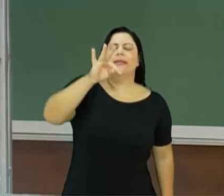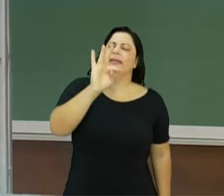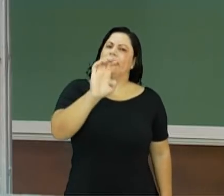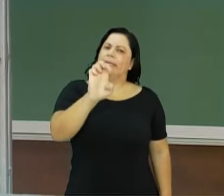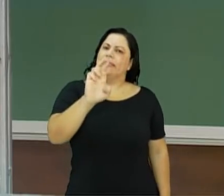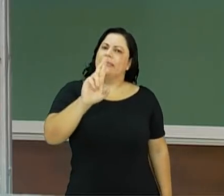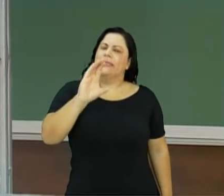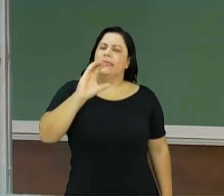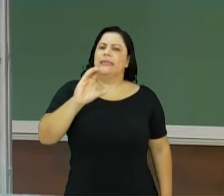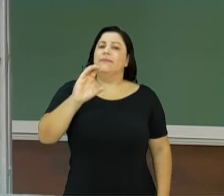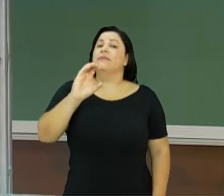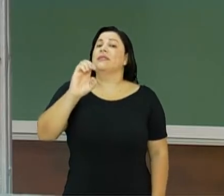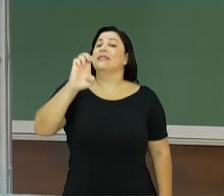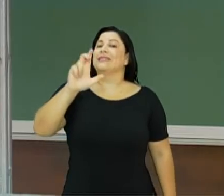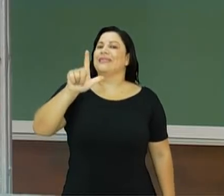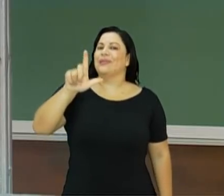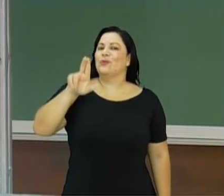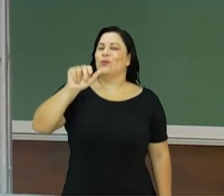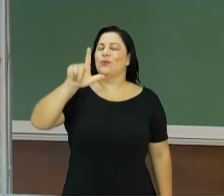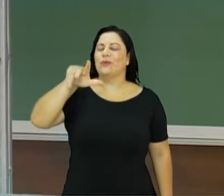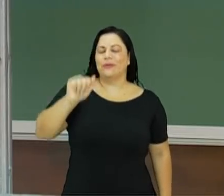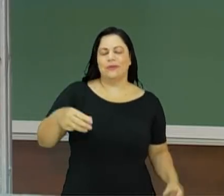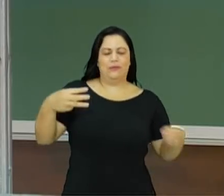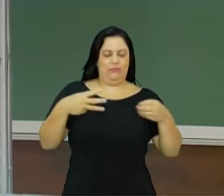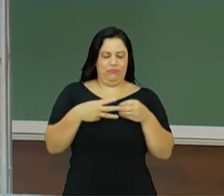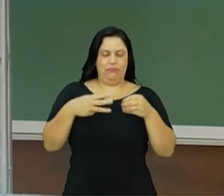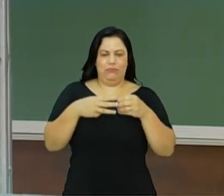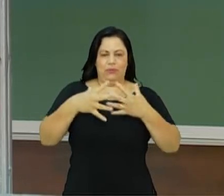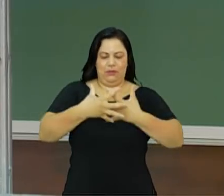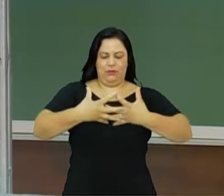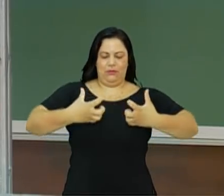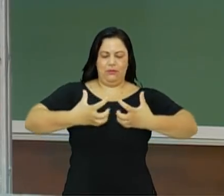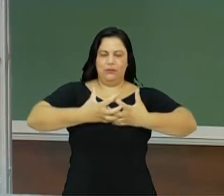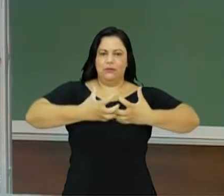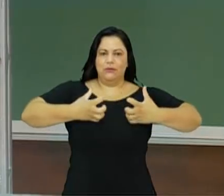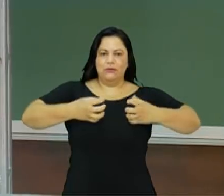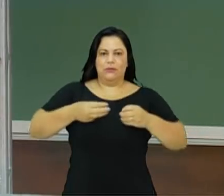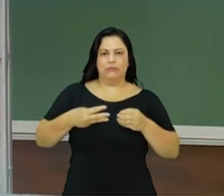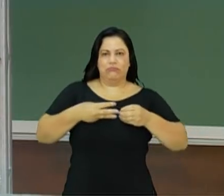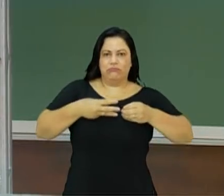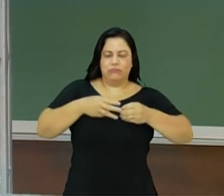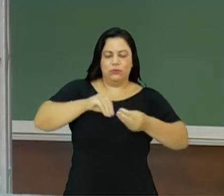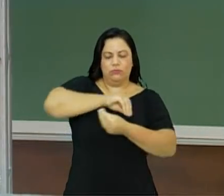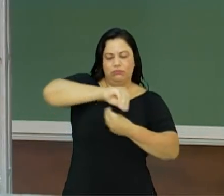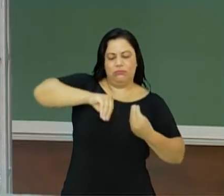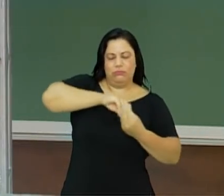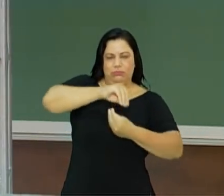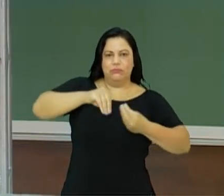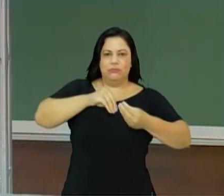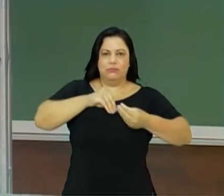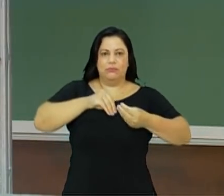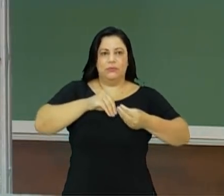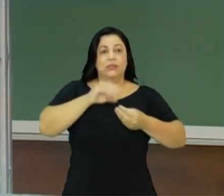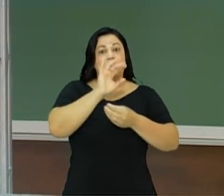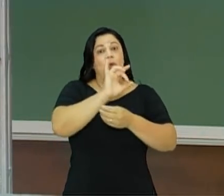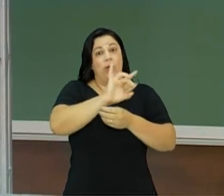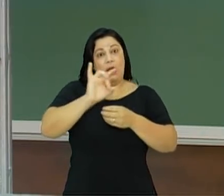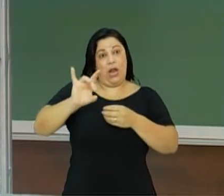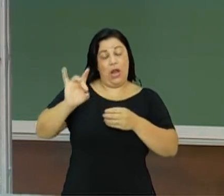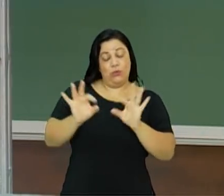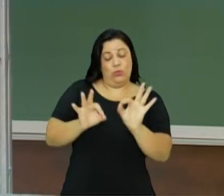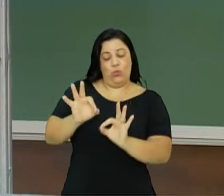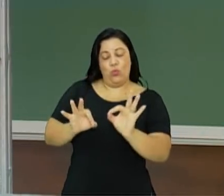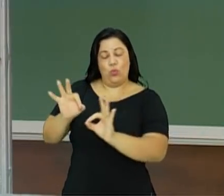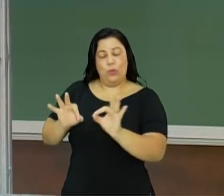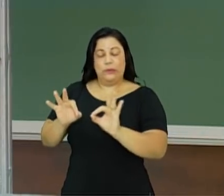as células, né? E entre as células, você vai ter essa substância, que aí vai variar de tecido para tecido. Cada um vai ter sua